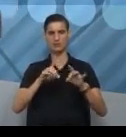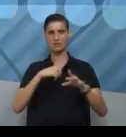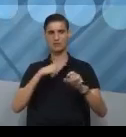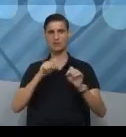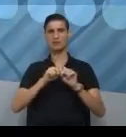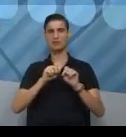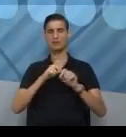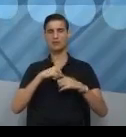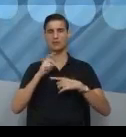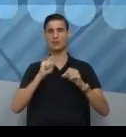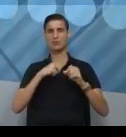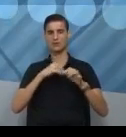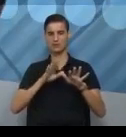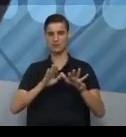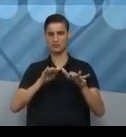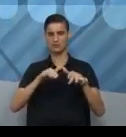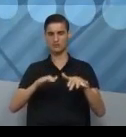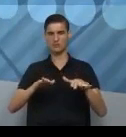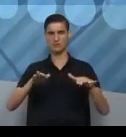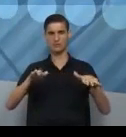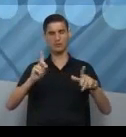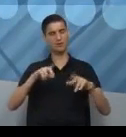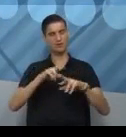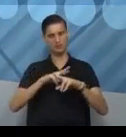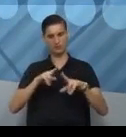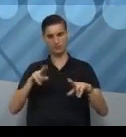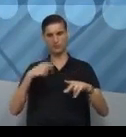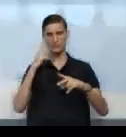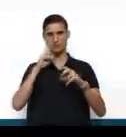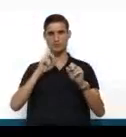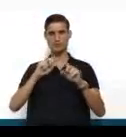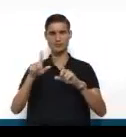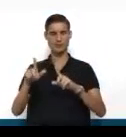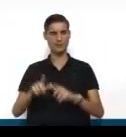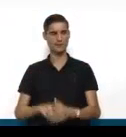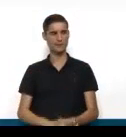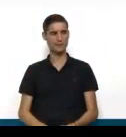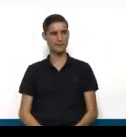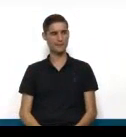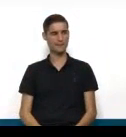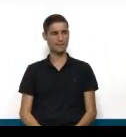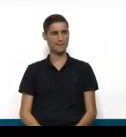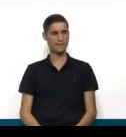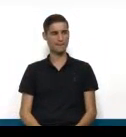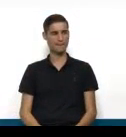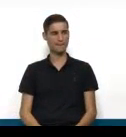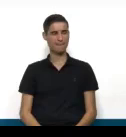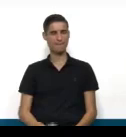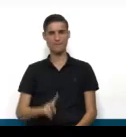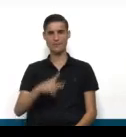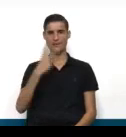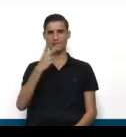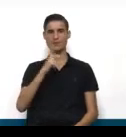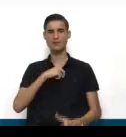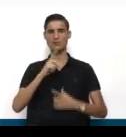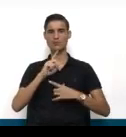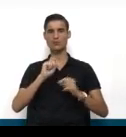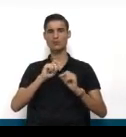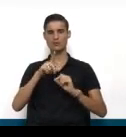ele faz aquela onda, que é esse exemplo que nós temos no quadro agora. A segunda figura, ela representa,